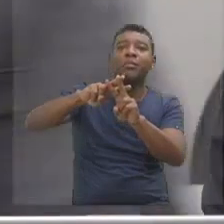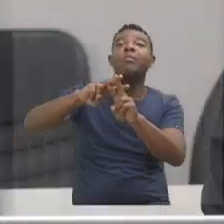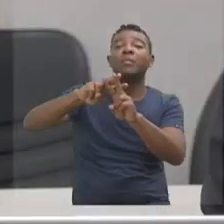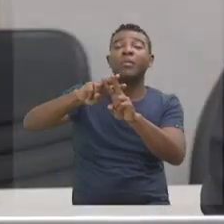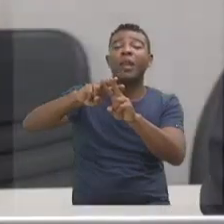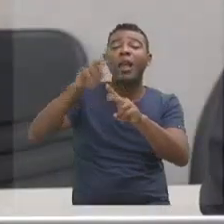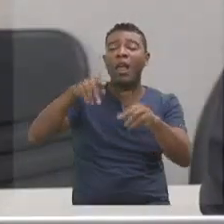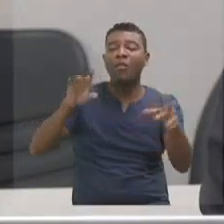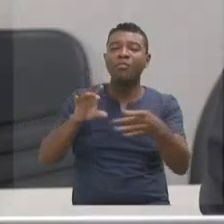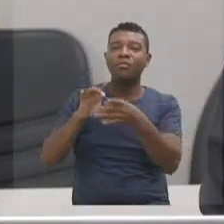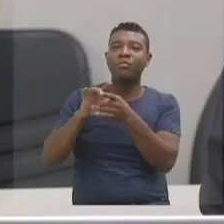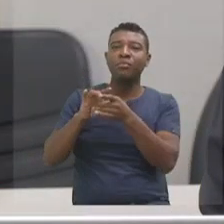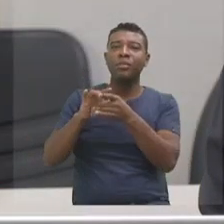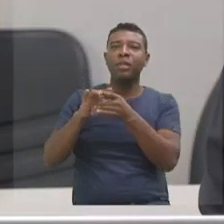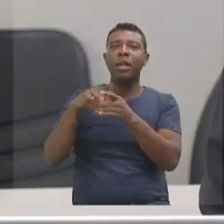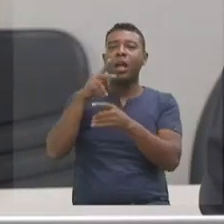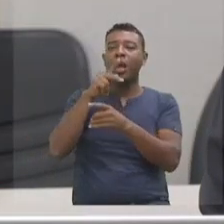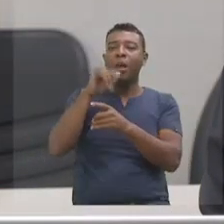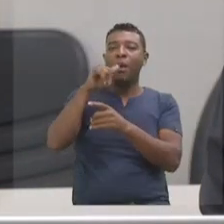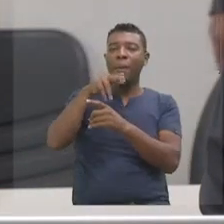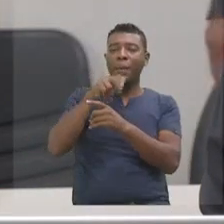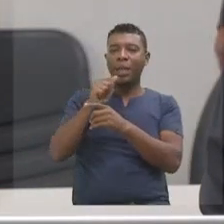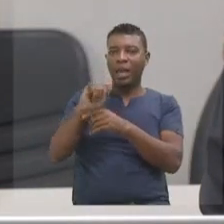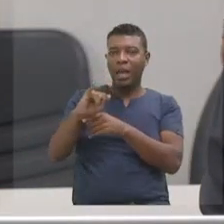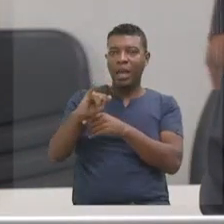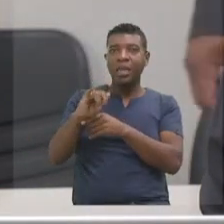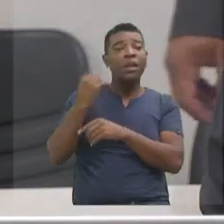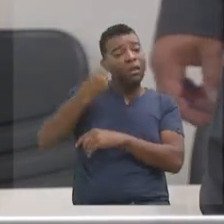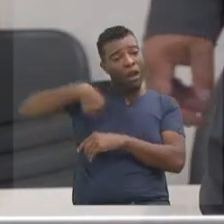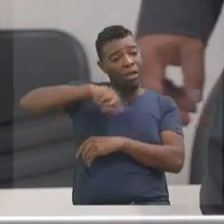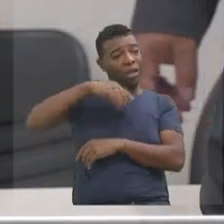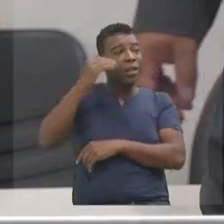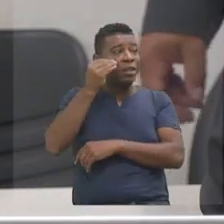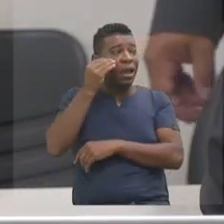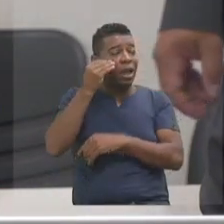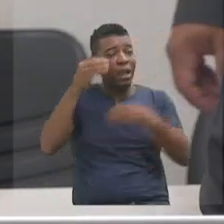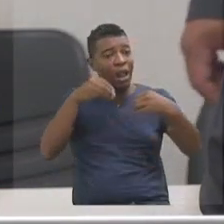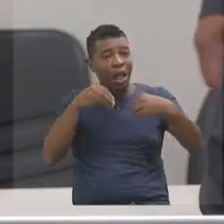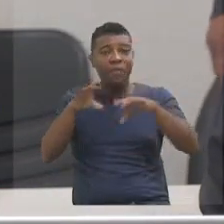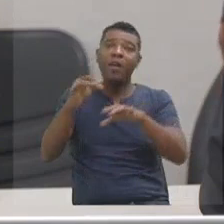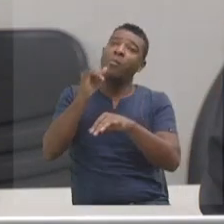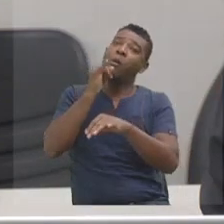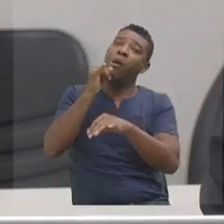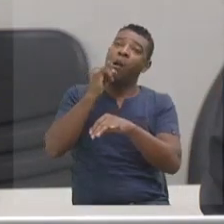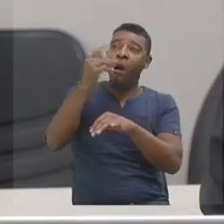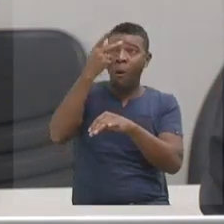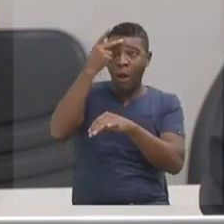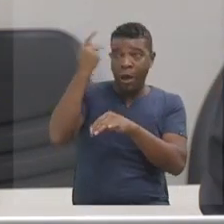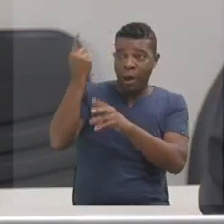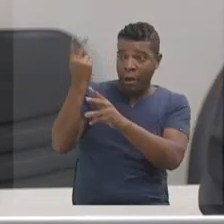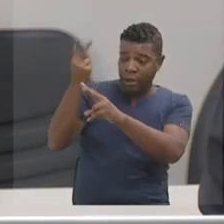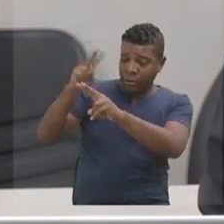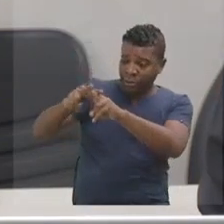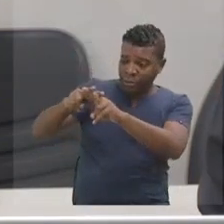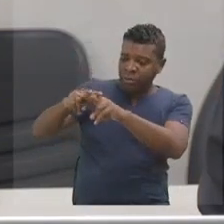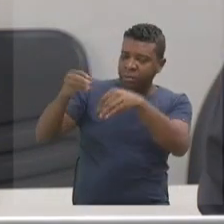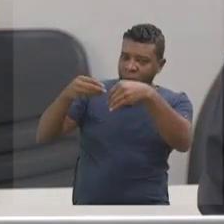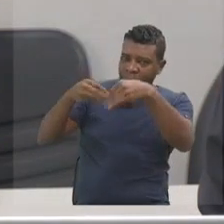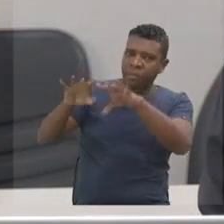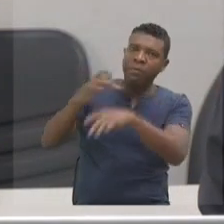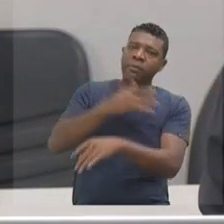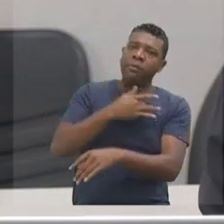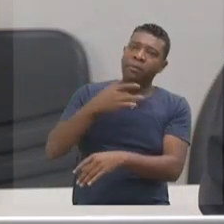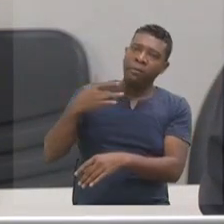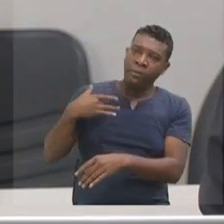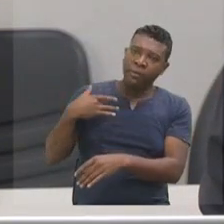então a gente tenta levar aos privados de liberdade saúde integral e